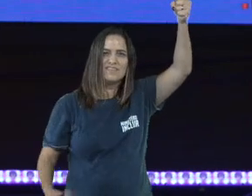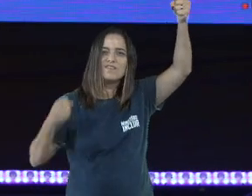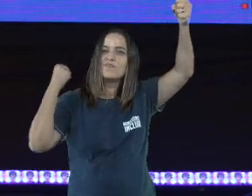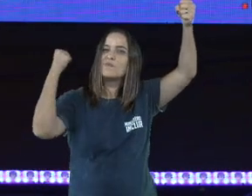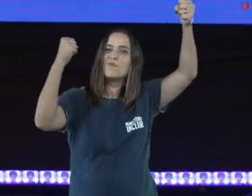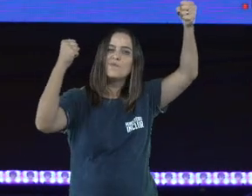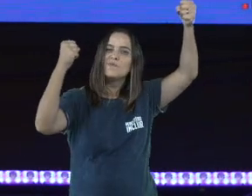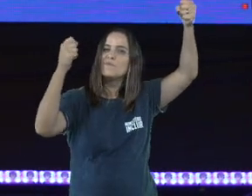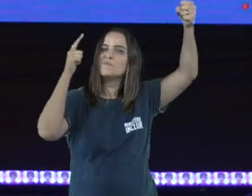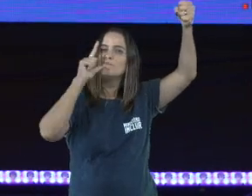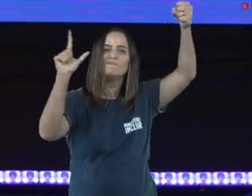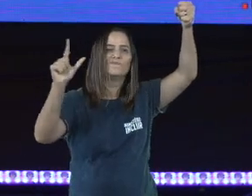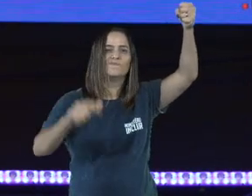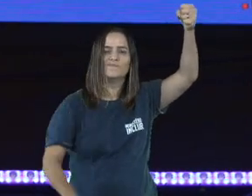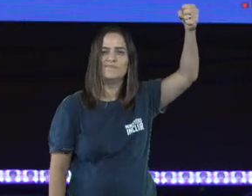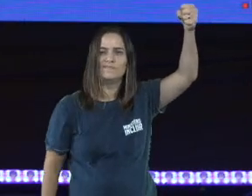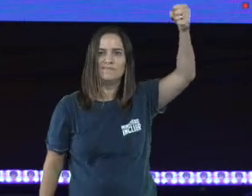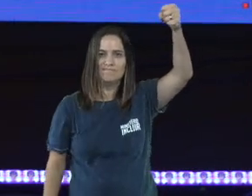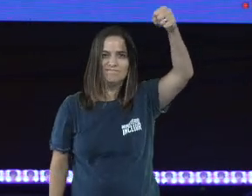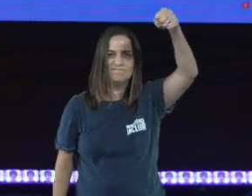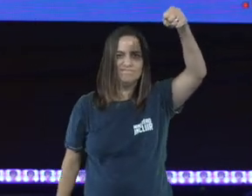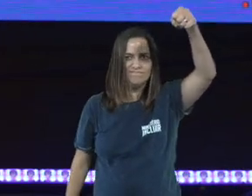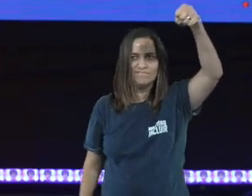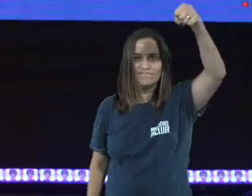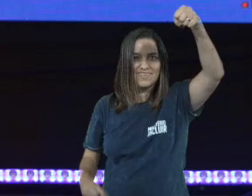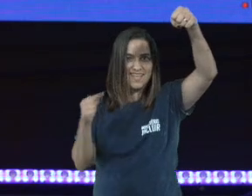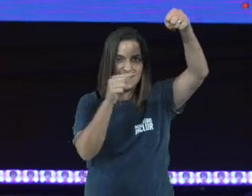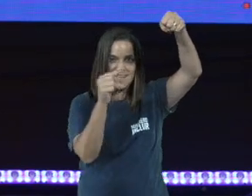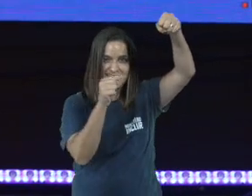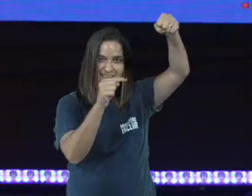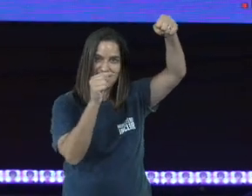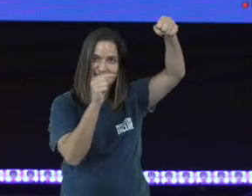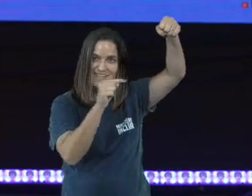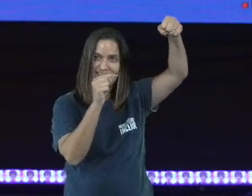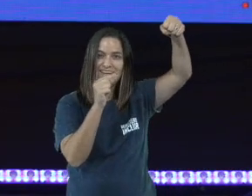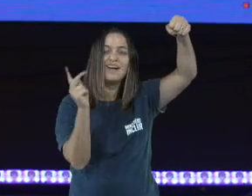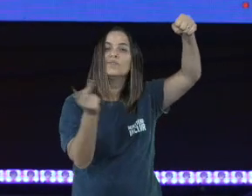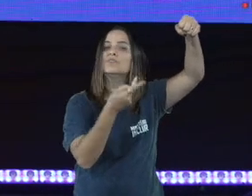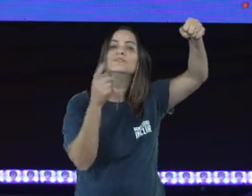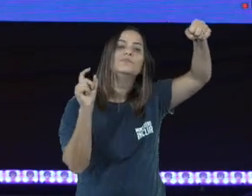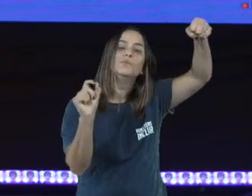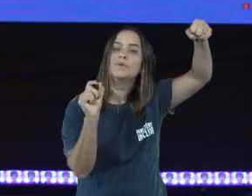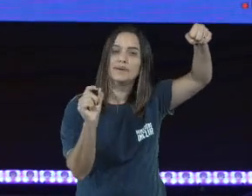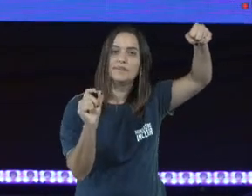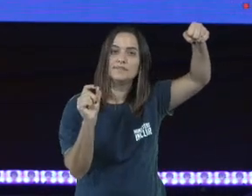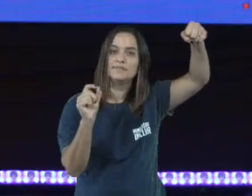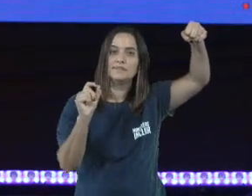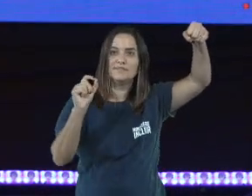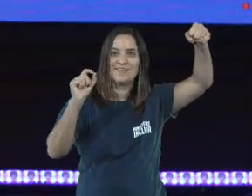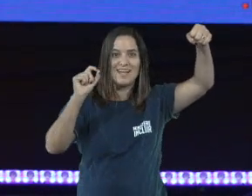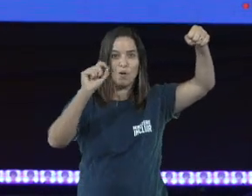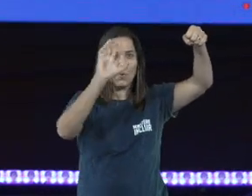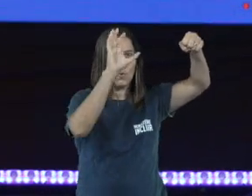os que ameaçam sabe que aconteceu quando Davi arrancou a cabeça do Golias o exército filisteu como eu